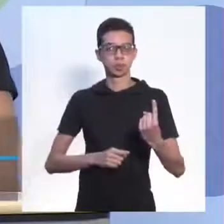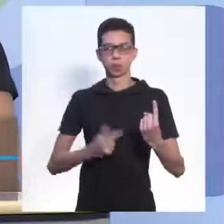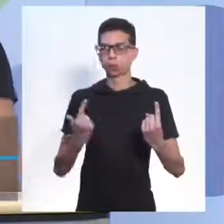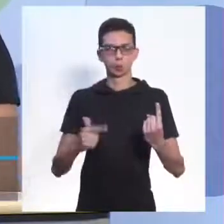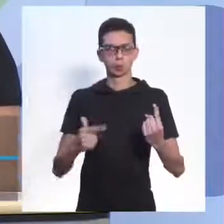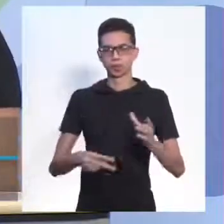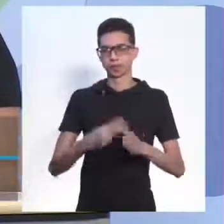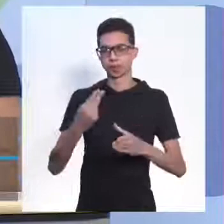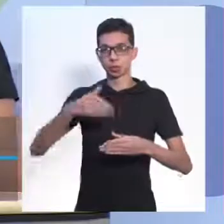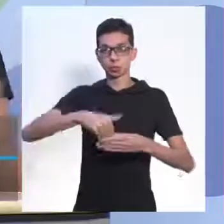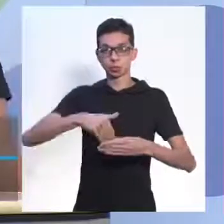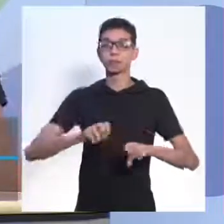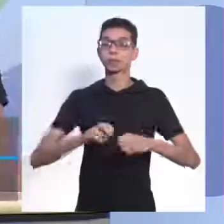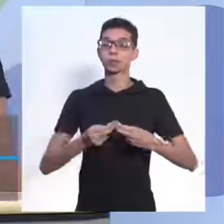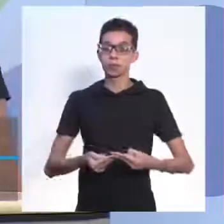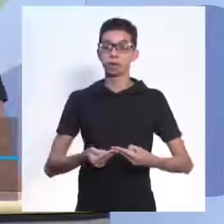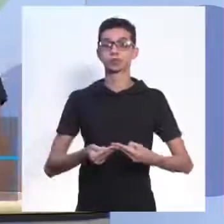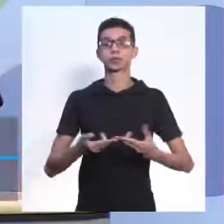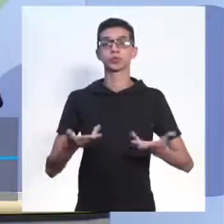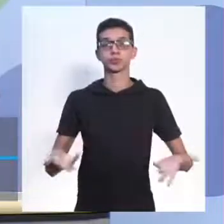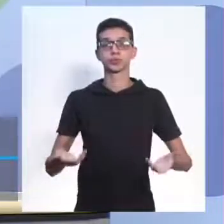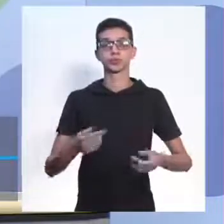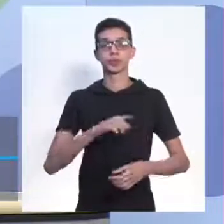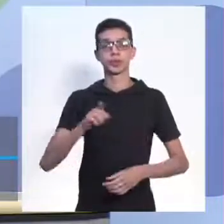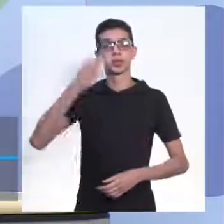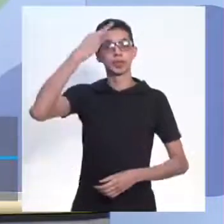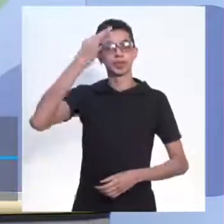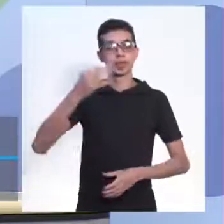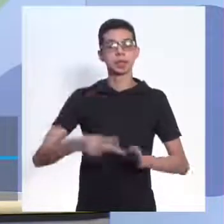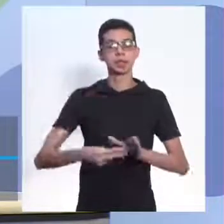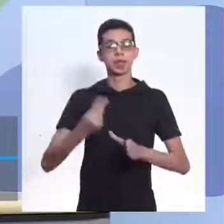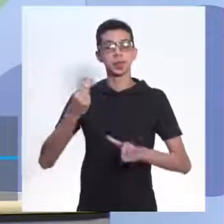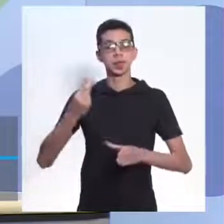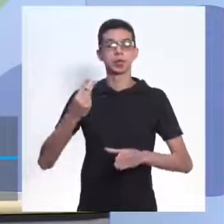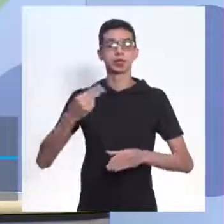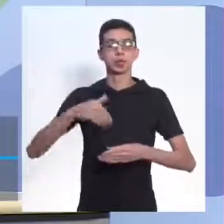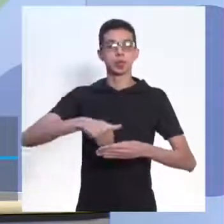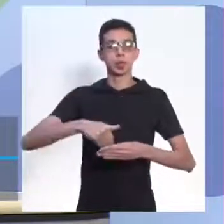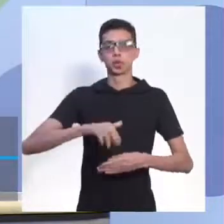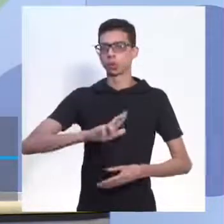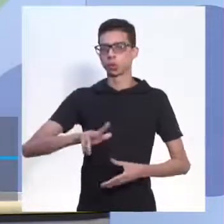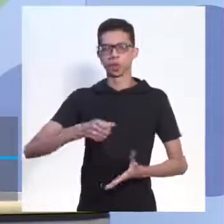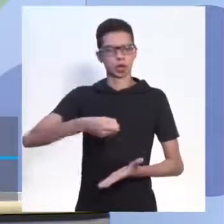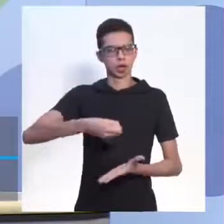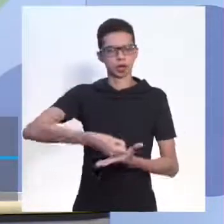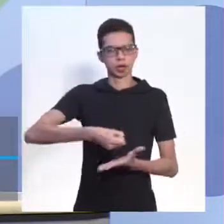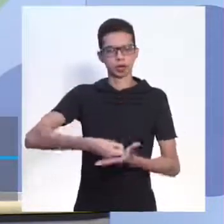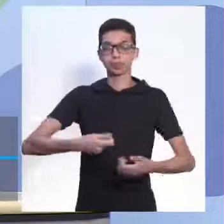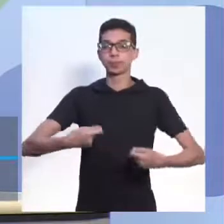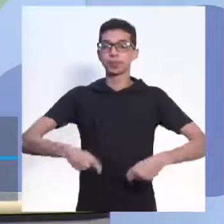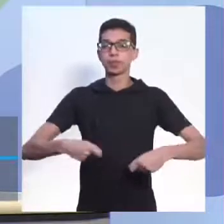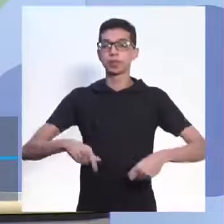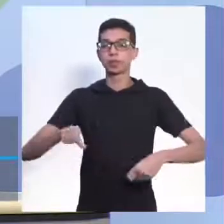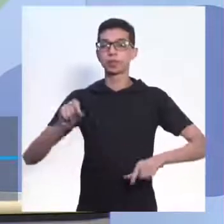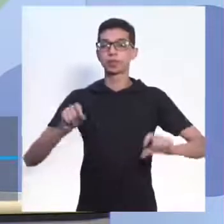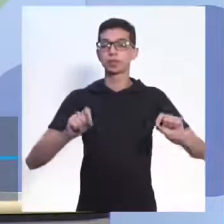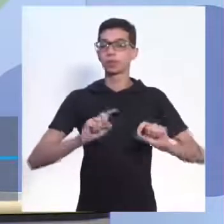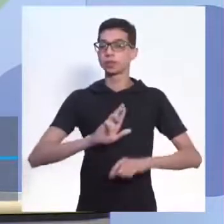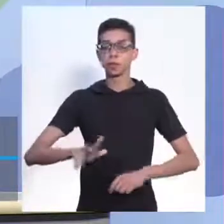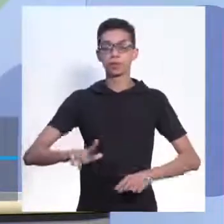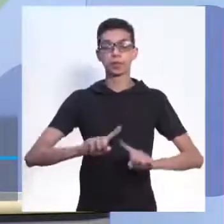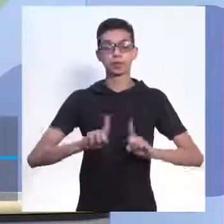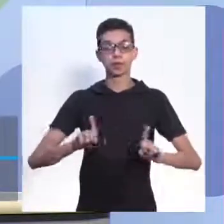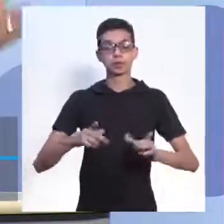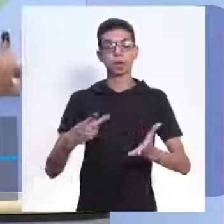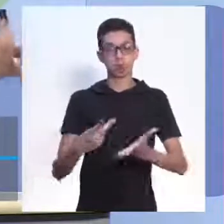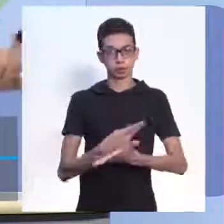justamente por causa disso então entender que o segundo turno ele não é uma obrigatoriedade do processo de eleição mas ele